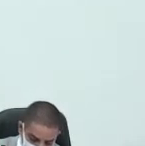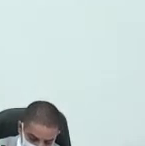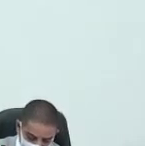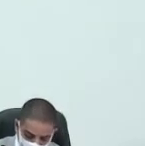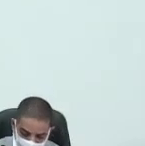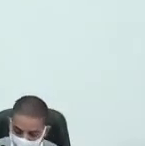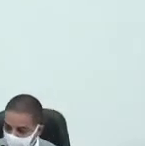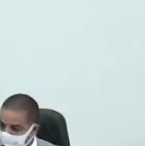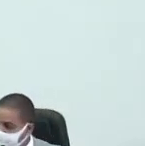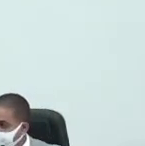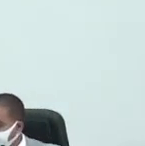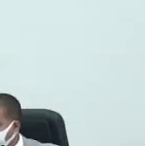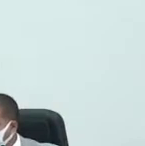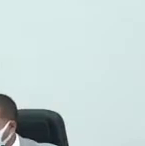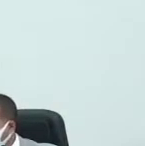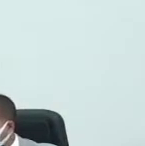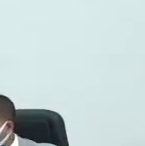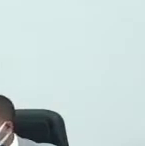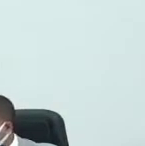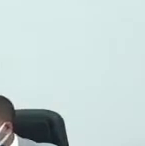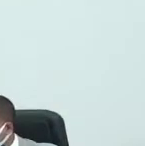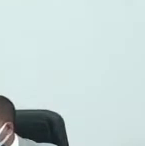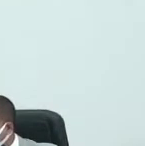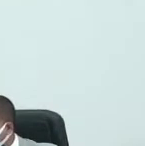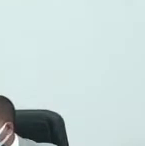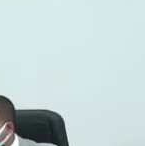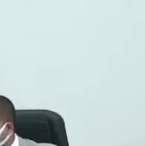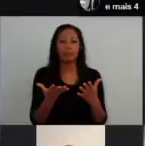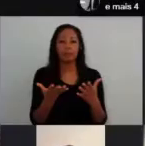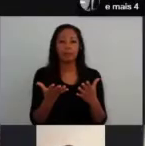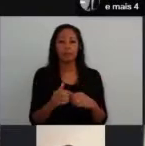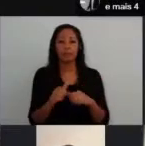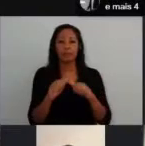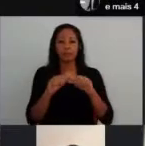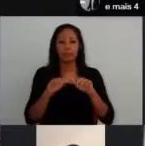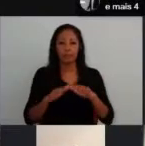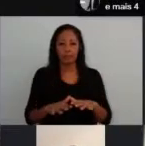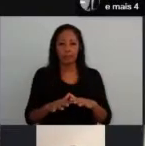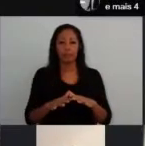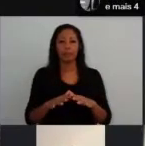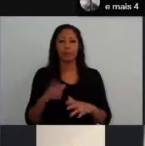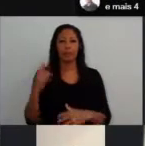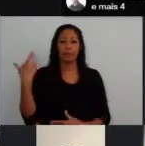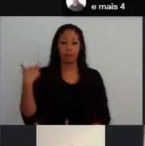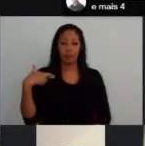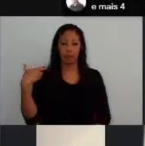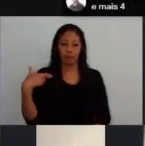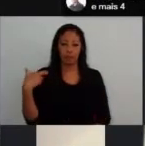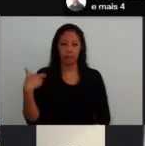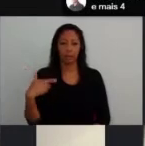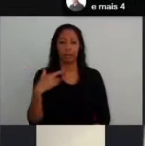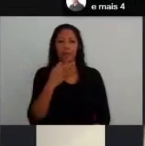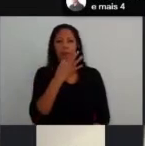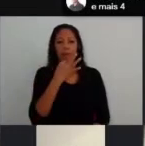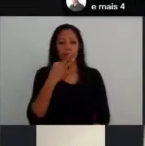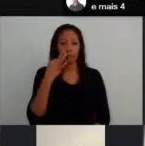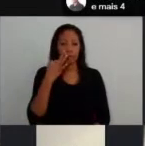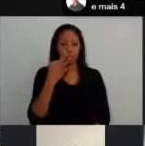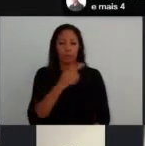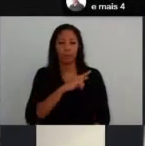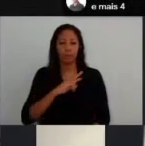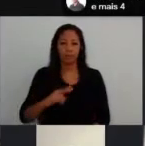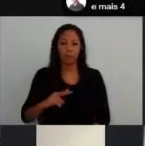Fazendo a verificação do quórum, presente plenário, vereadora Raleça, vereadora Fativan, vereador Binho